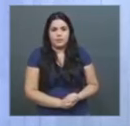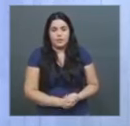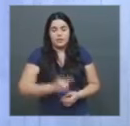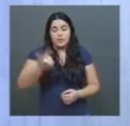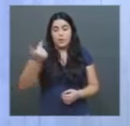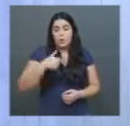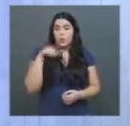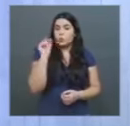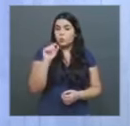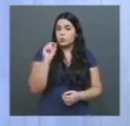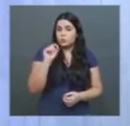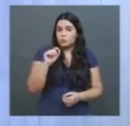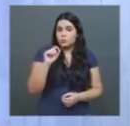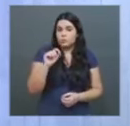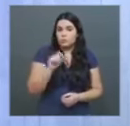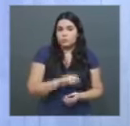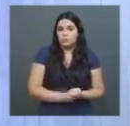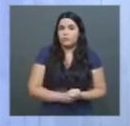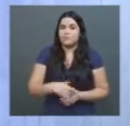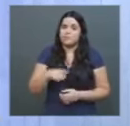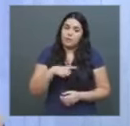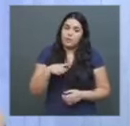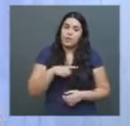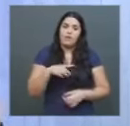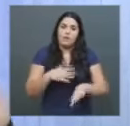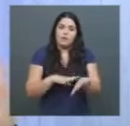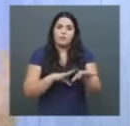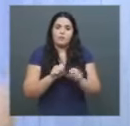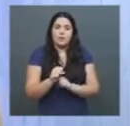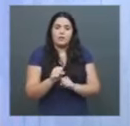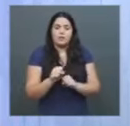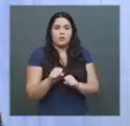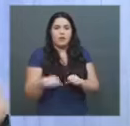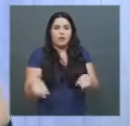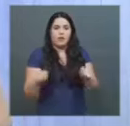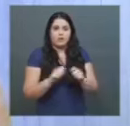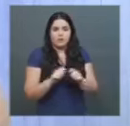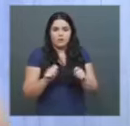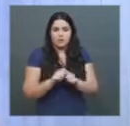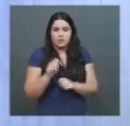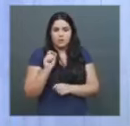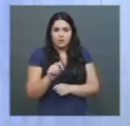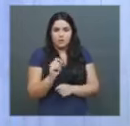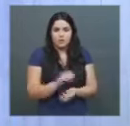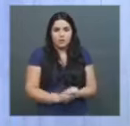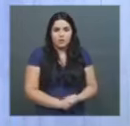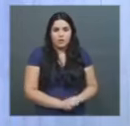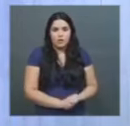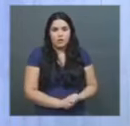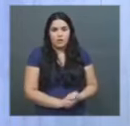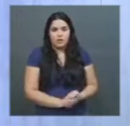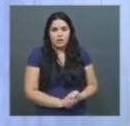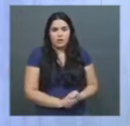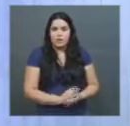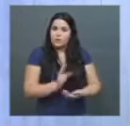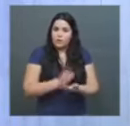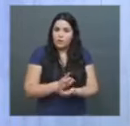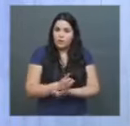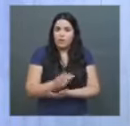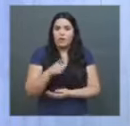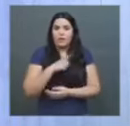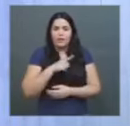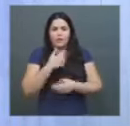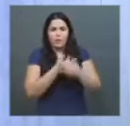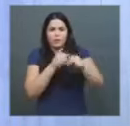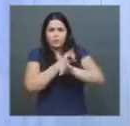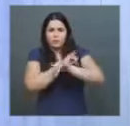segundo, que ela tenha a capacitação e que seja feito, né, essas capacitações permanentes, que tragam